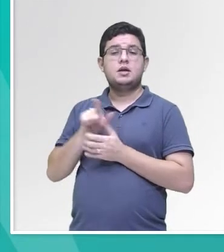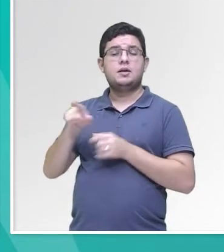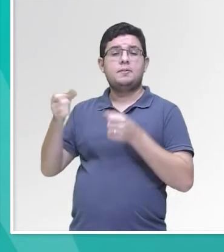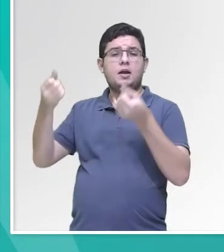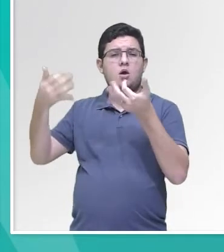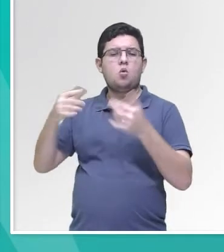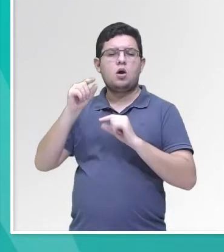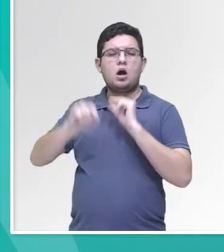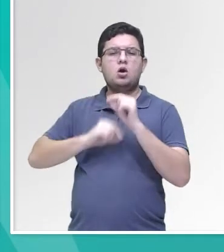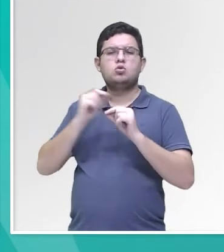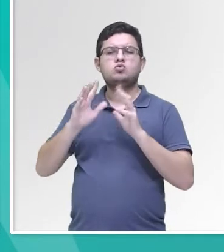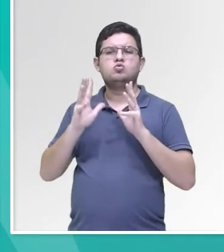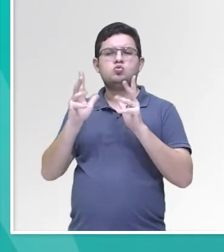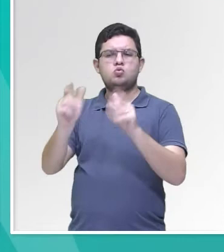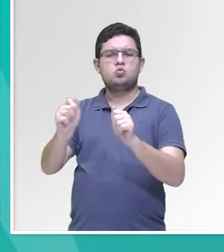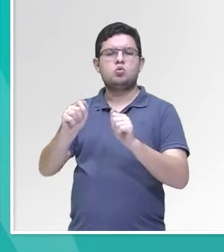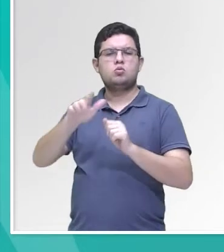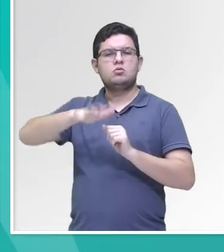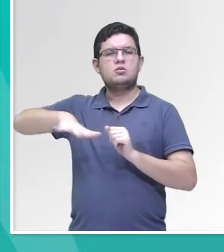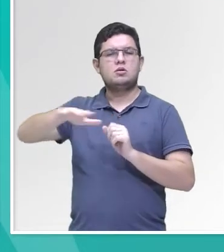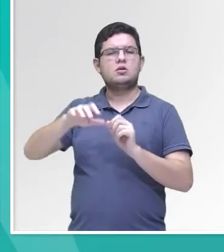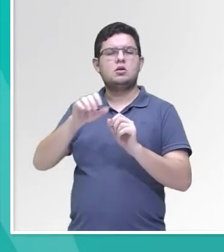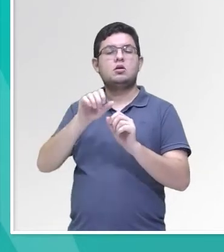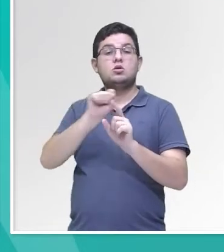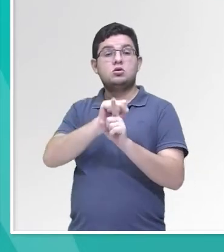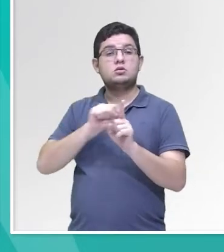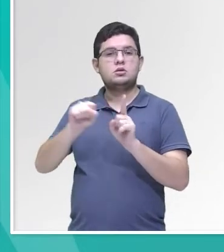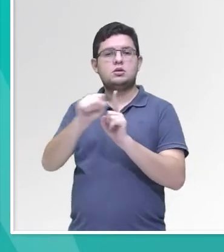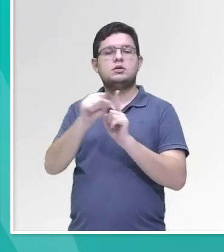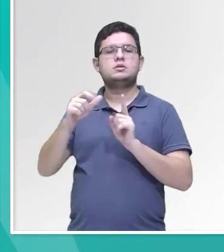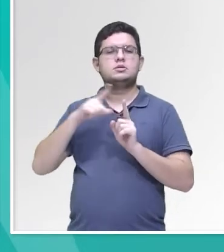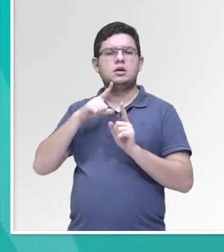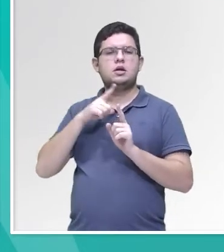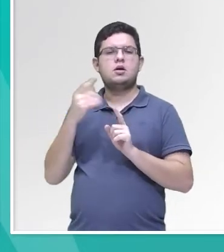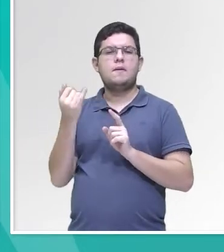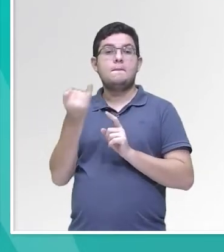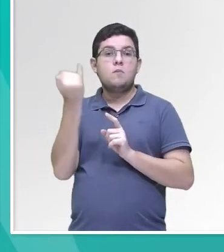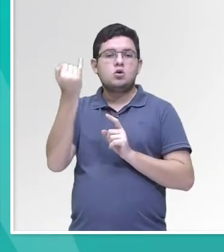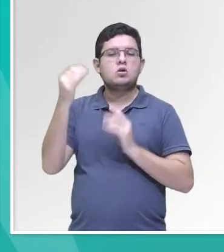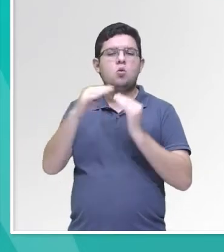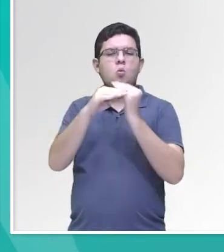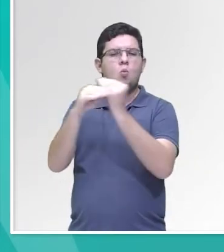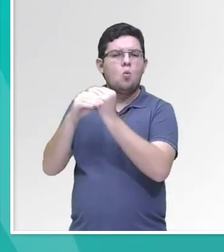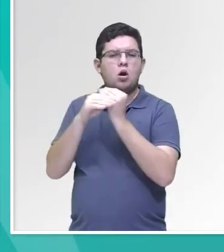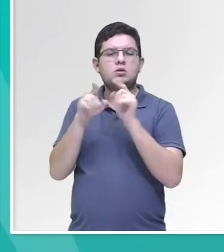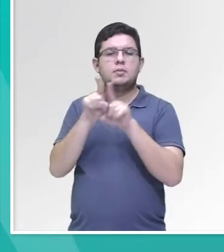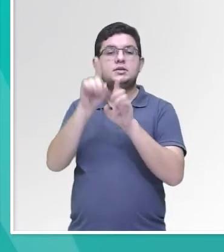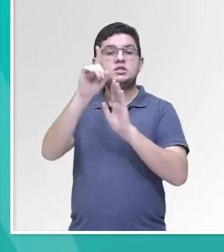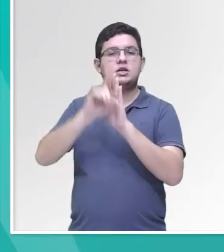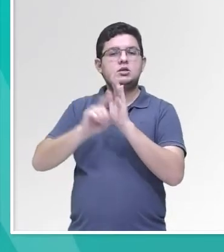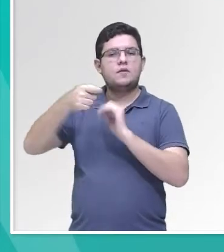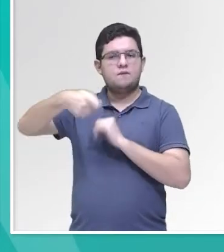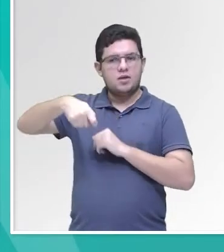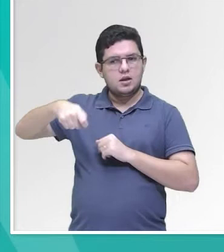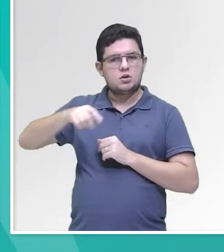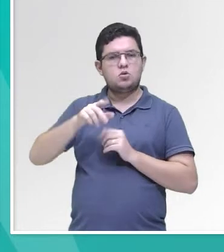uma sociedade democrática possuem a mesma importância, além dos mesmos direitos e deveres. Como foi que ele começou a falar sobre